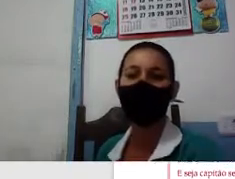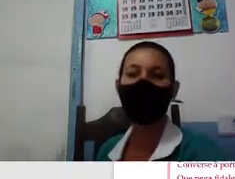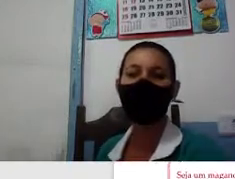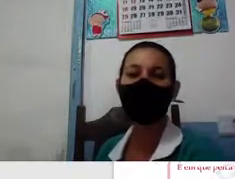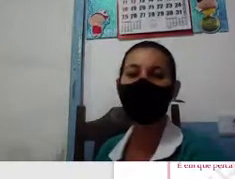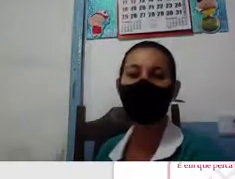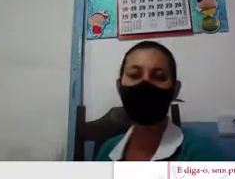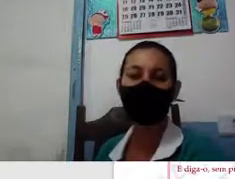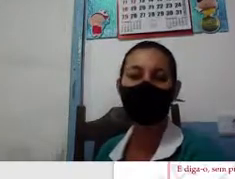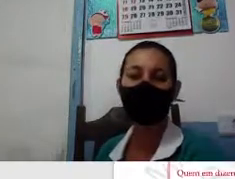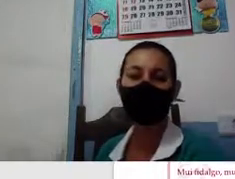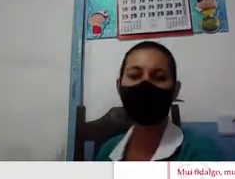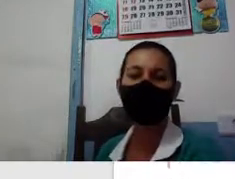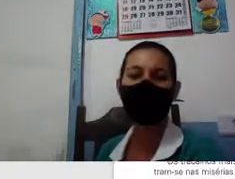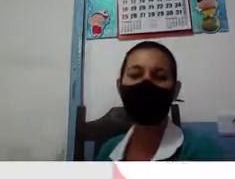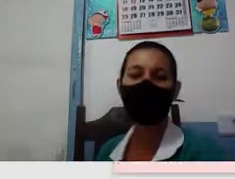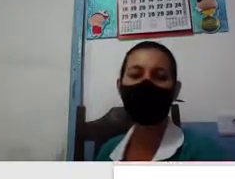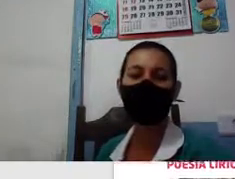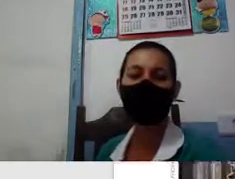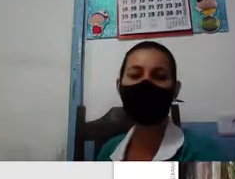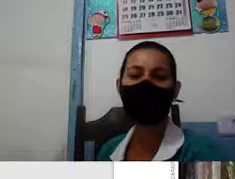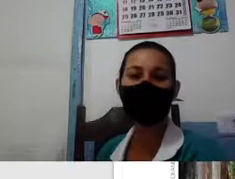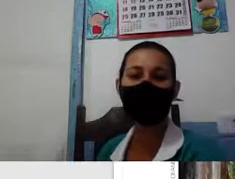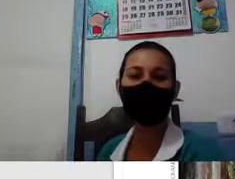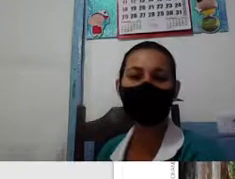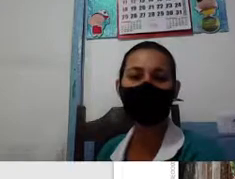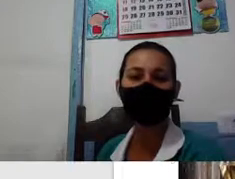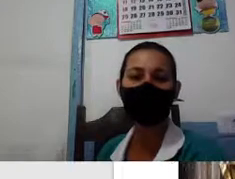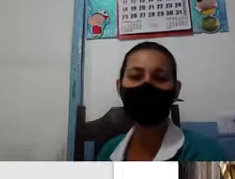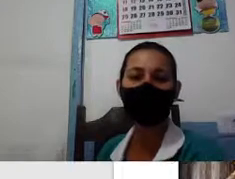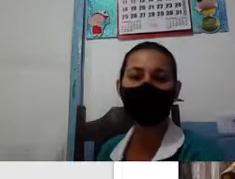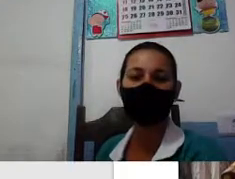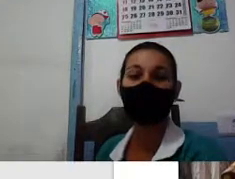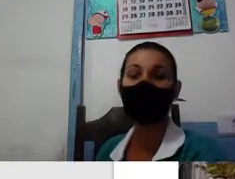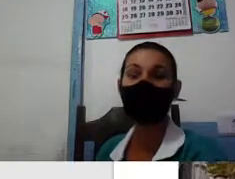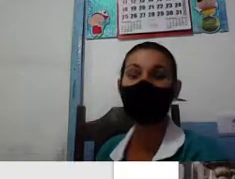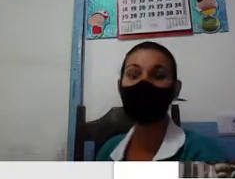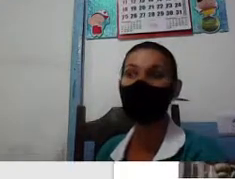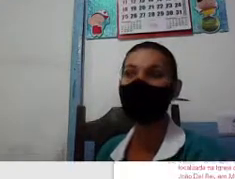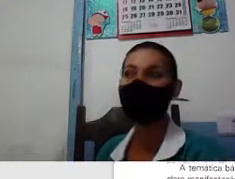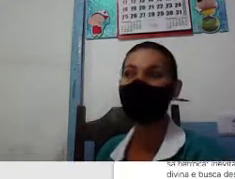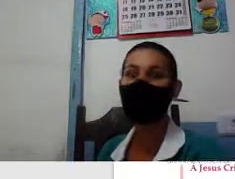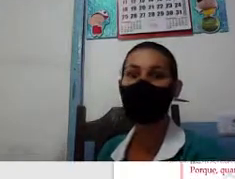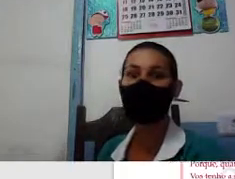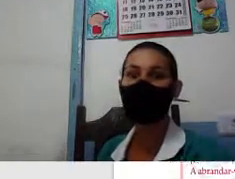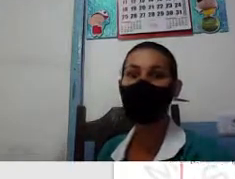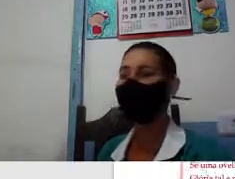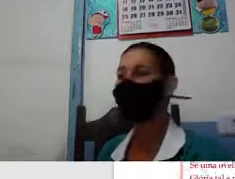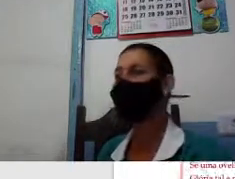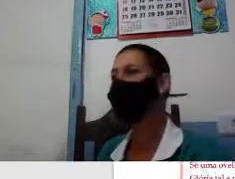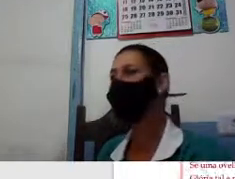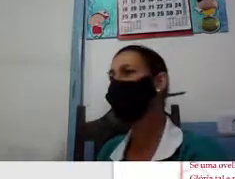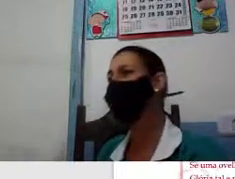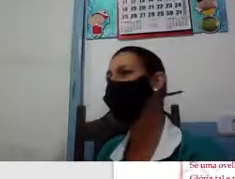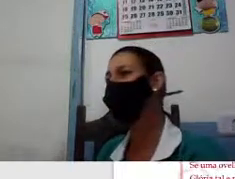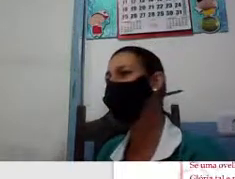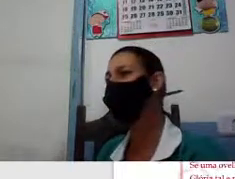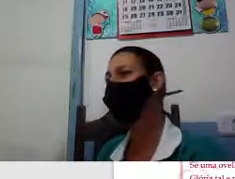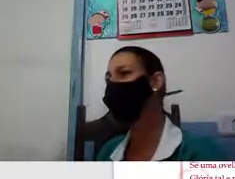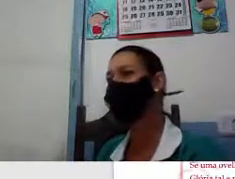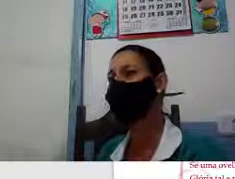é um período muito bom, porque o arcadismo, ele vem trazer a natureza, a simplicidade